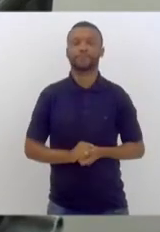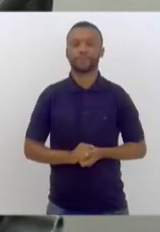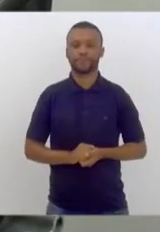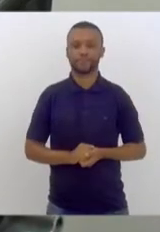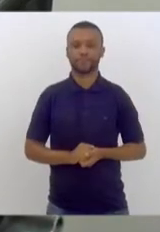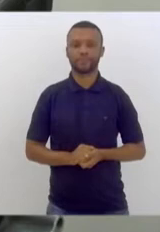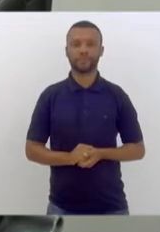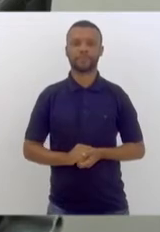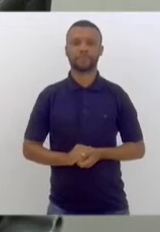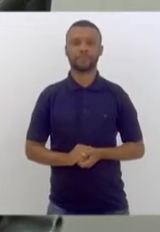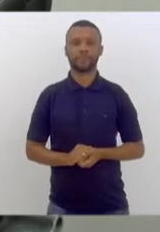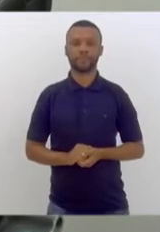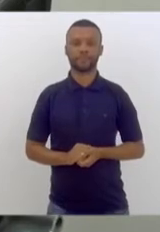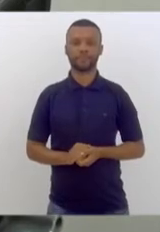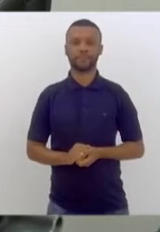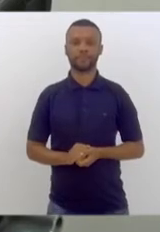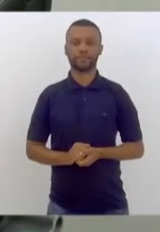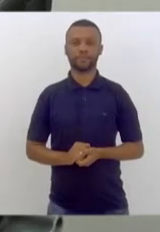Continuando.